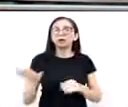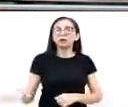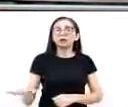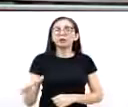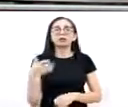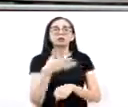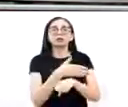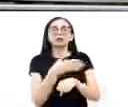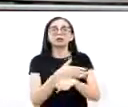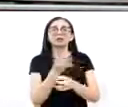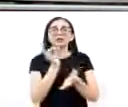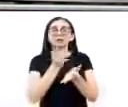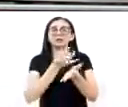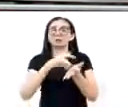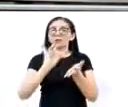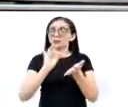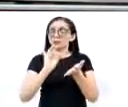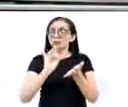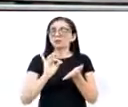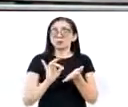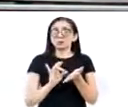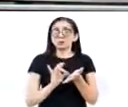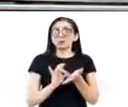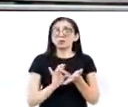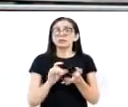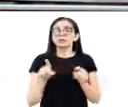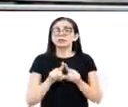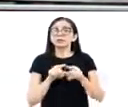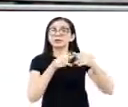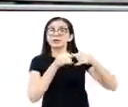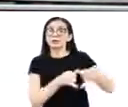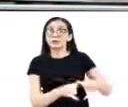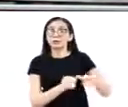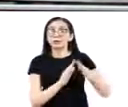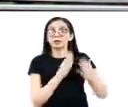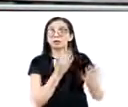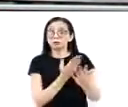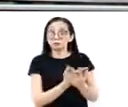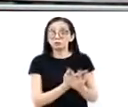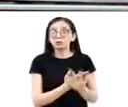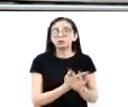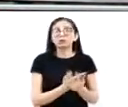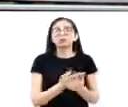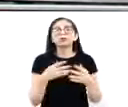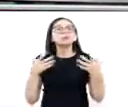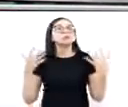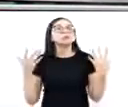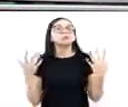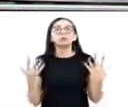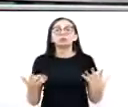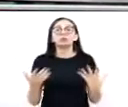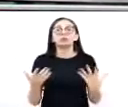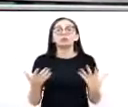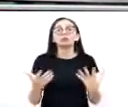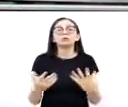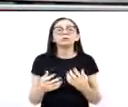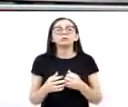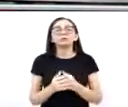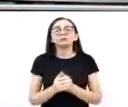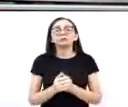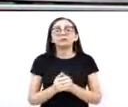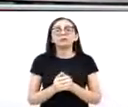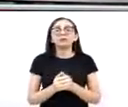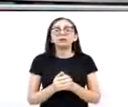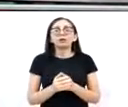direito à criança a ter acesso à matrícula e, de alguma forma, a permanência dessa criança na escola, então, na